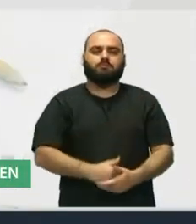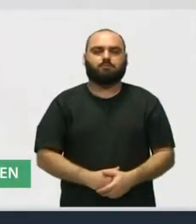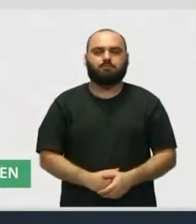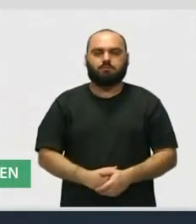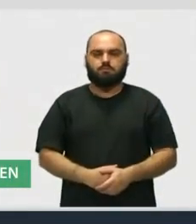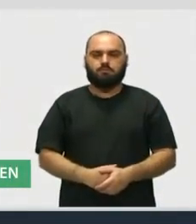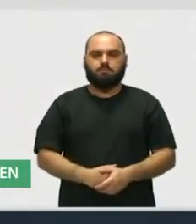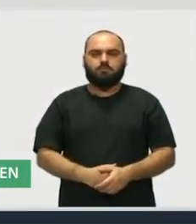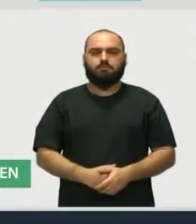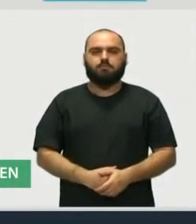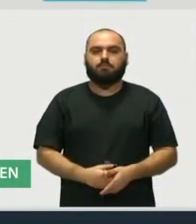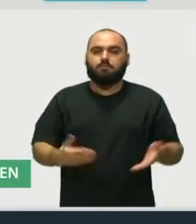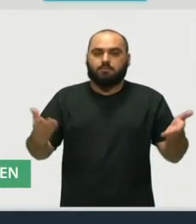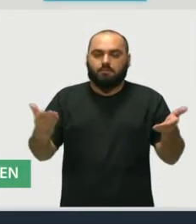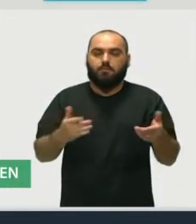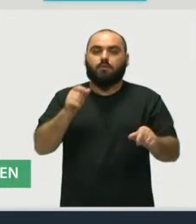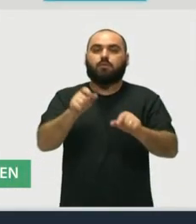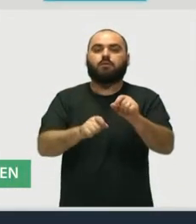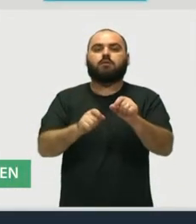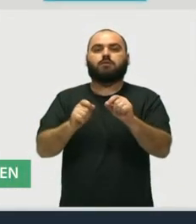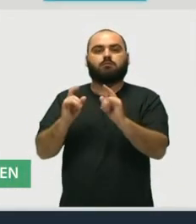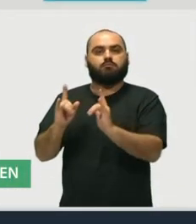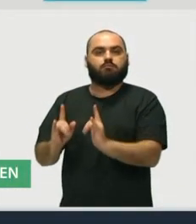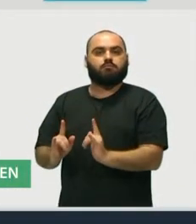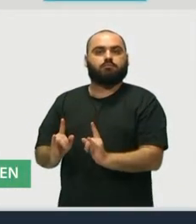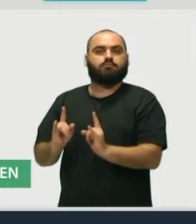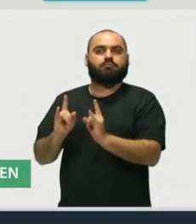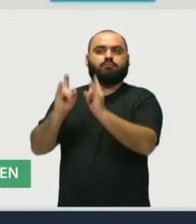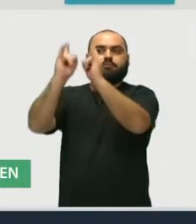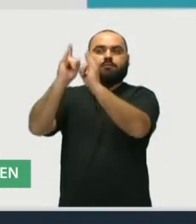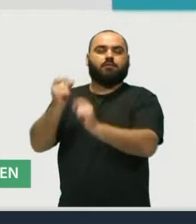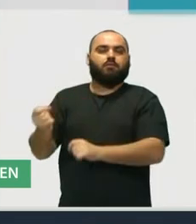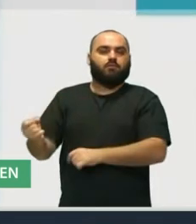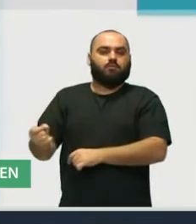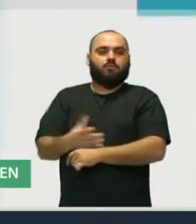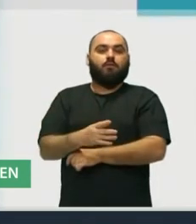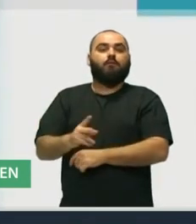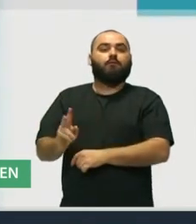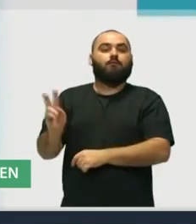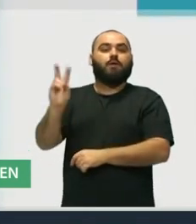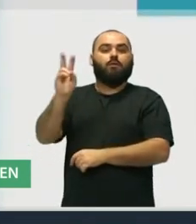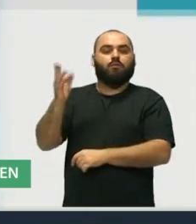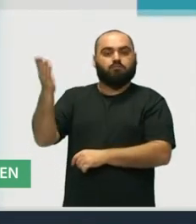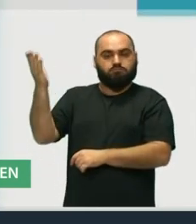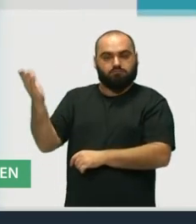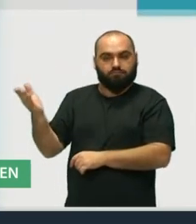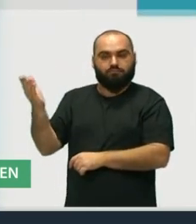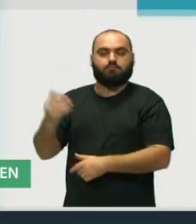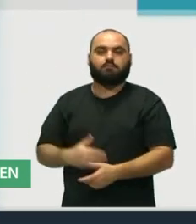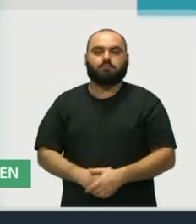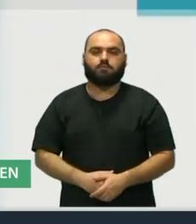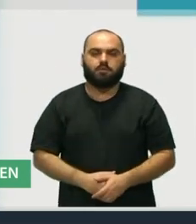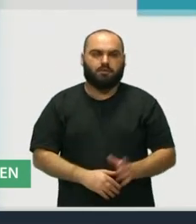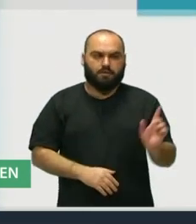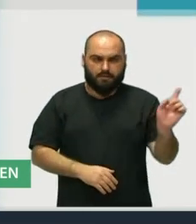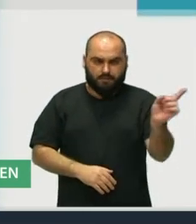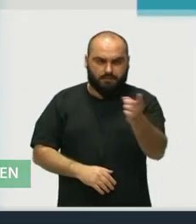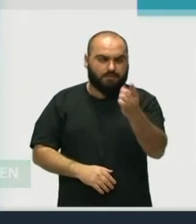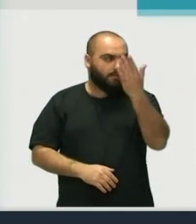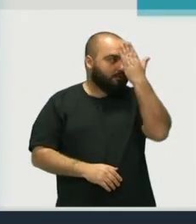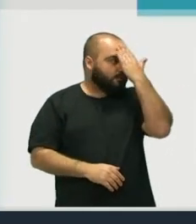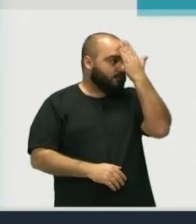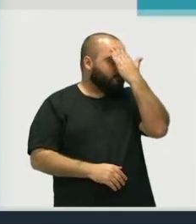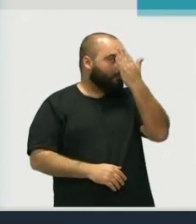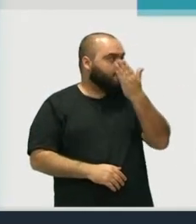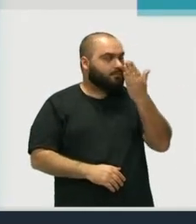Agora, eu gostaria de falar um pouquinho do Complexo Madre Teresa. Aí estão os valores do Complexo Madre Teresa. Todos nós sabemos que é